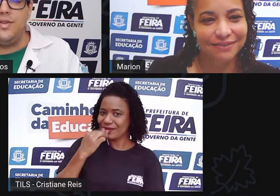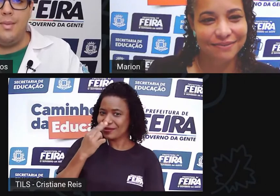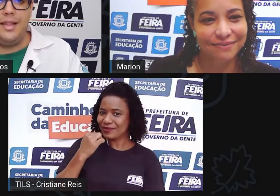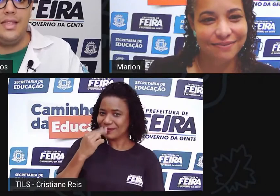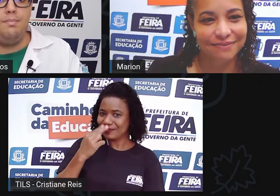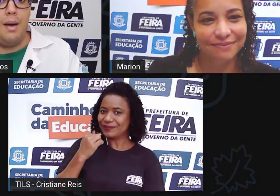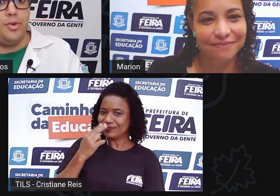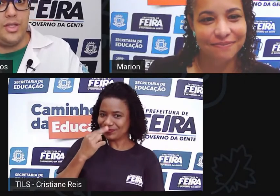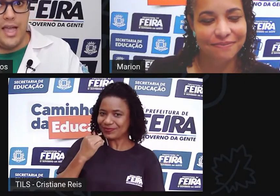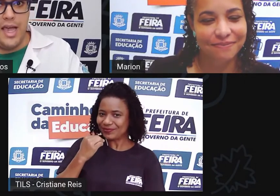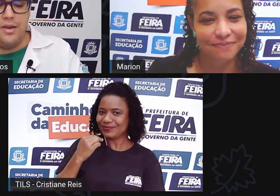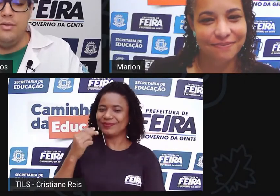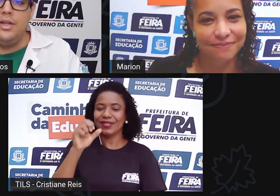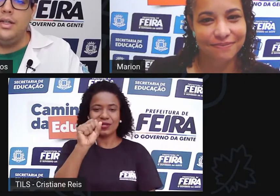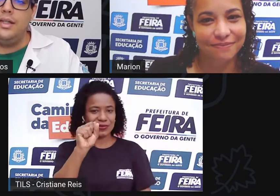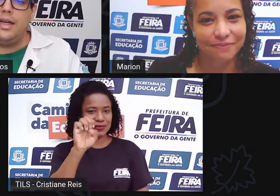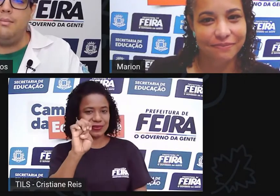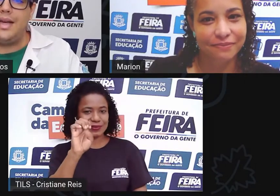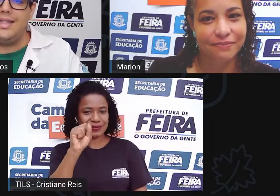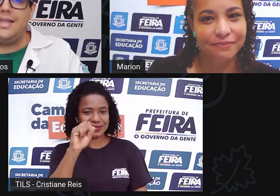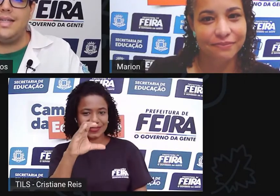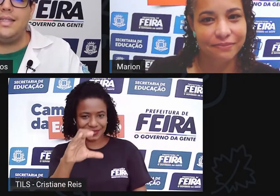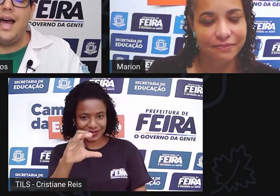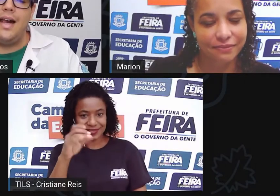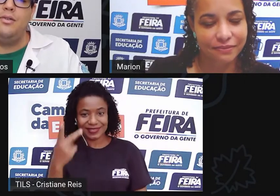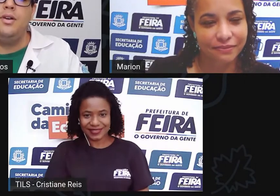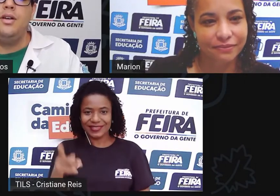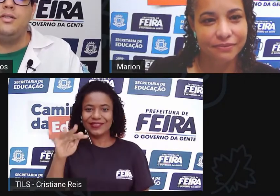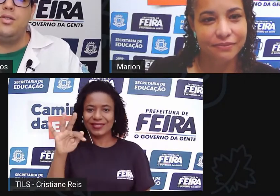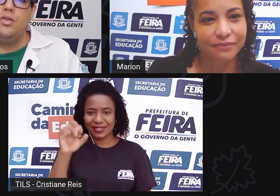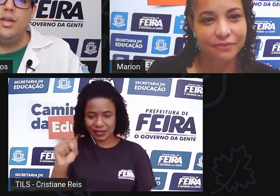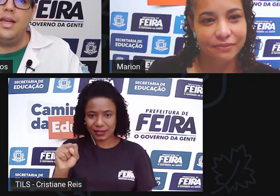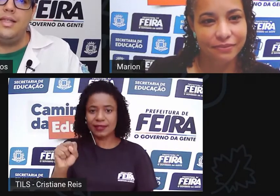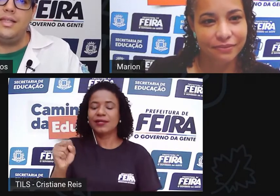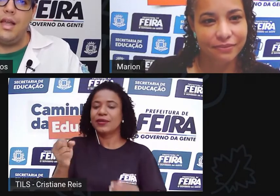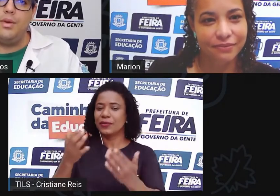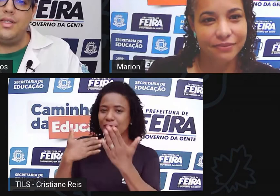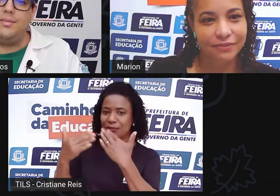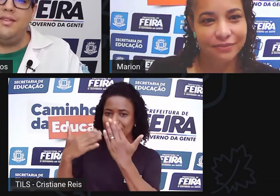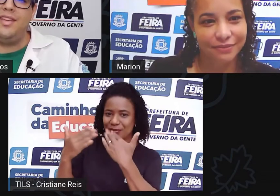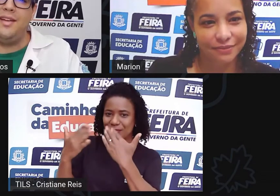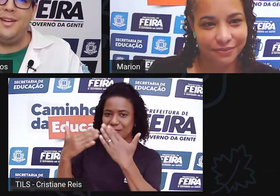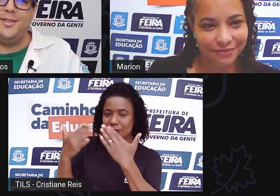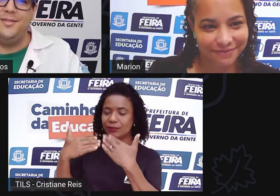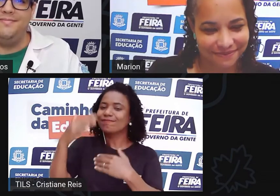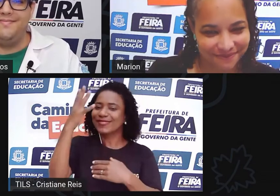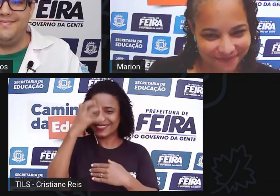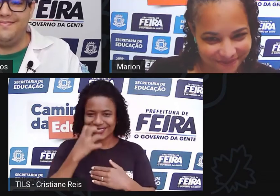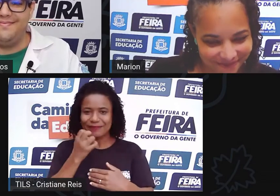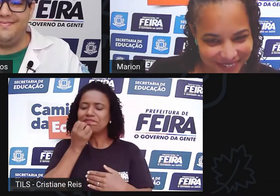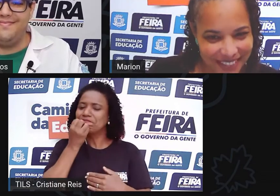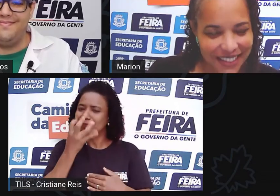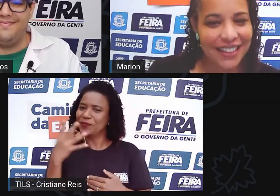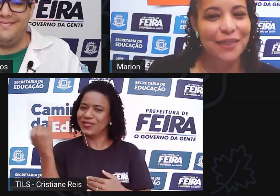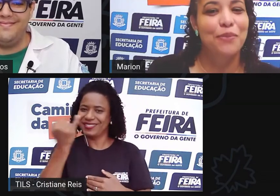E a gente vai bater esse papo sério, né, mas necessário sobre esses temas. Bem-vinda, Marion.